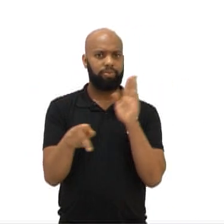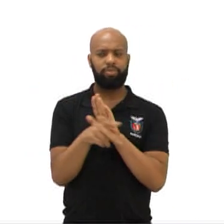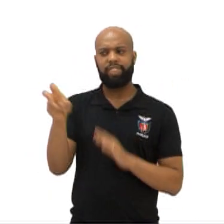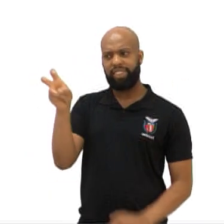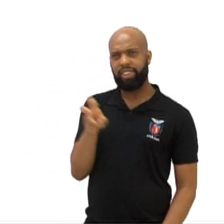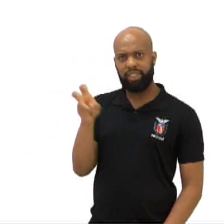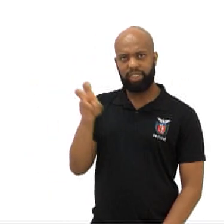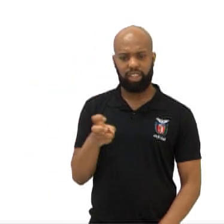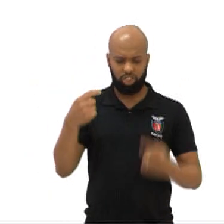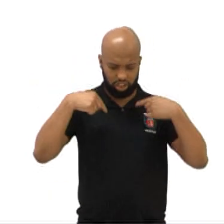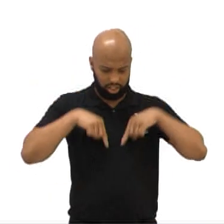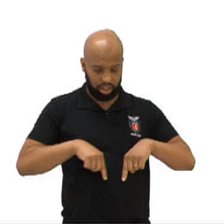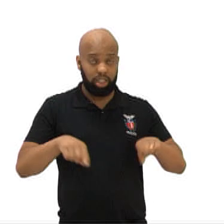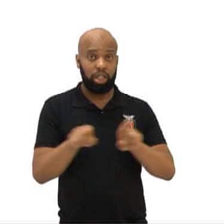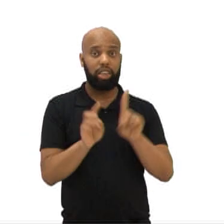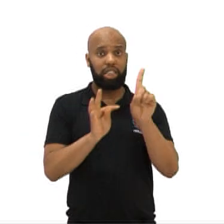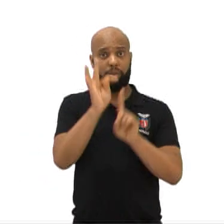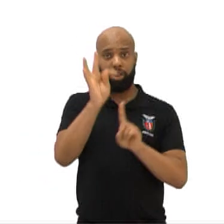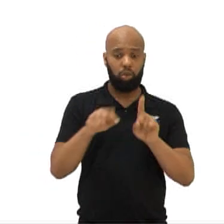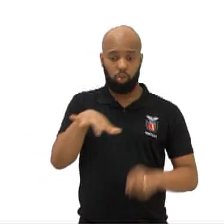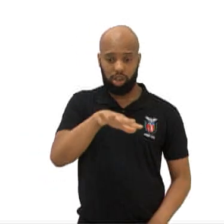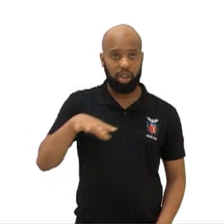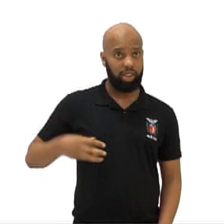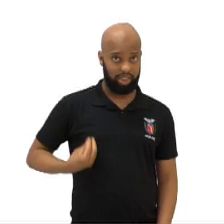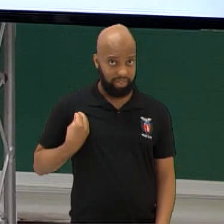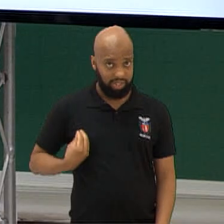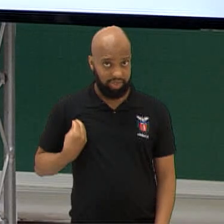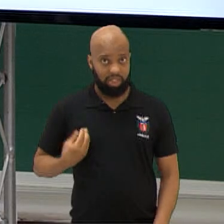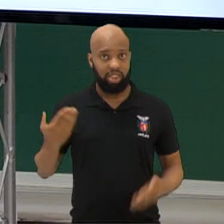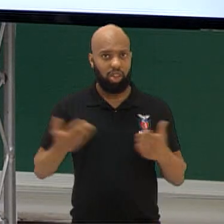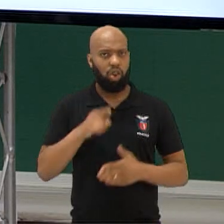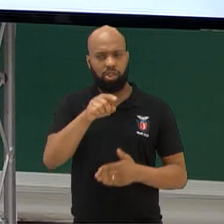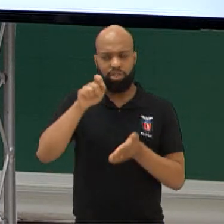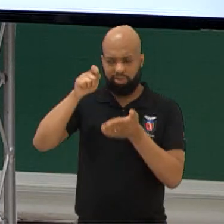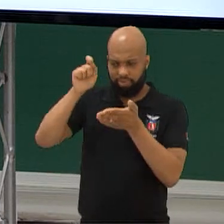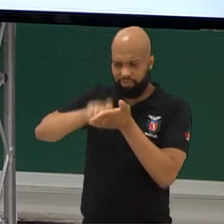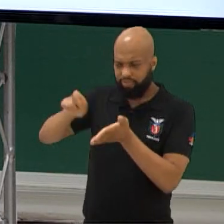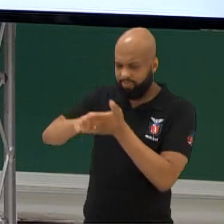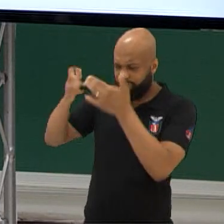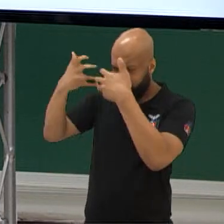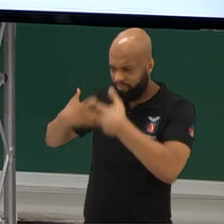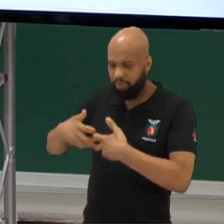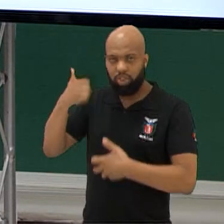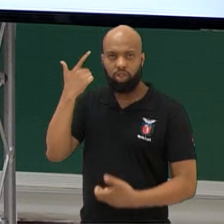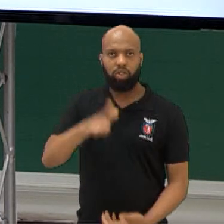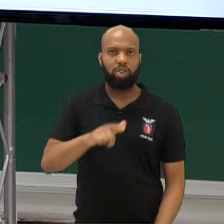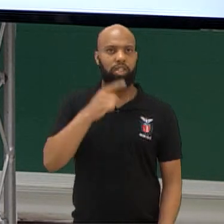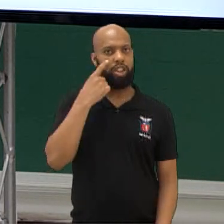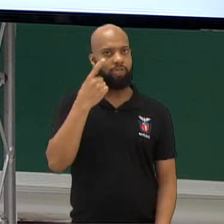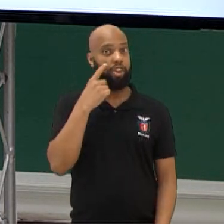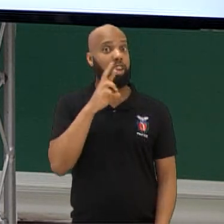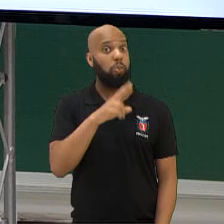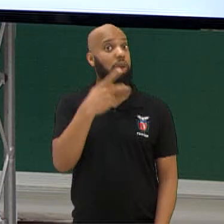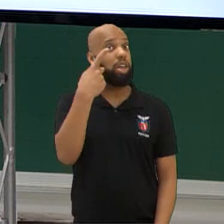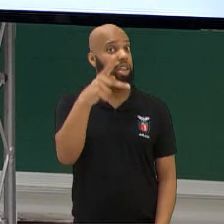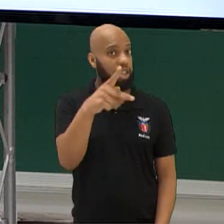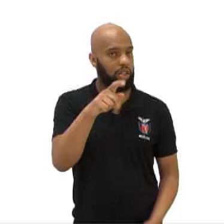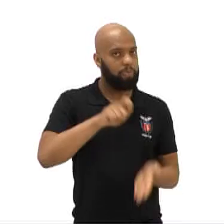desses animais e a temperatura do ambiente em que vivem? É uma questão para refletir um pouquinho mais, para a gente poder chegar à nossa conclusão.